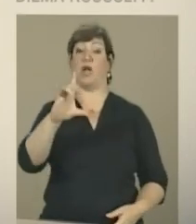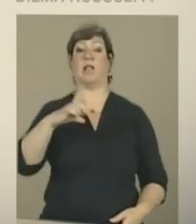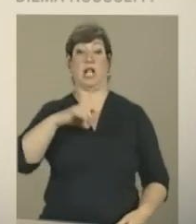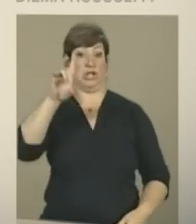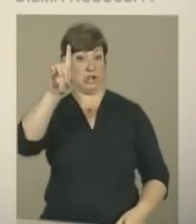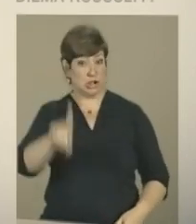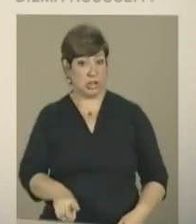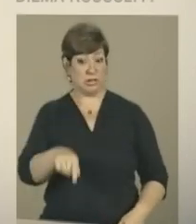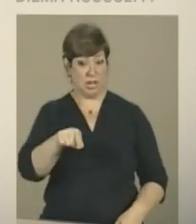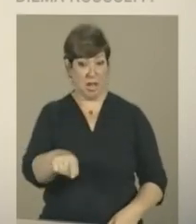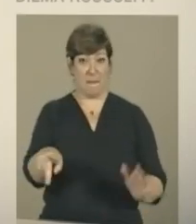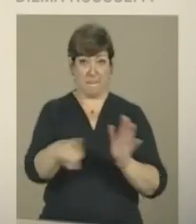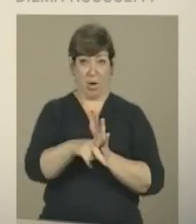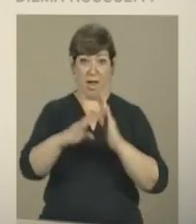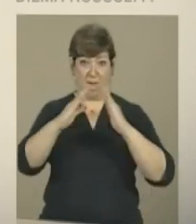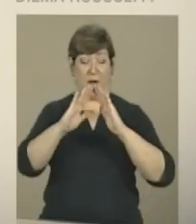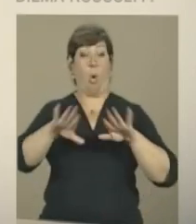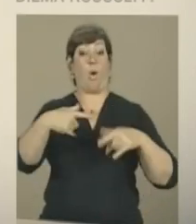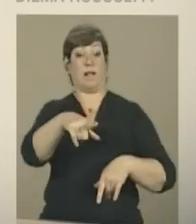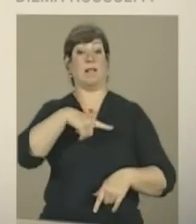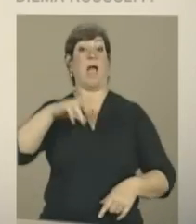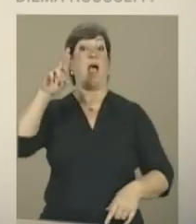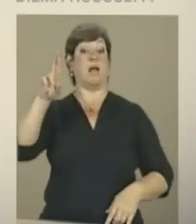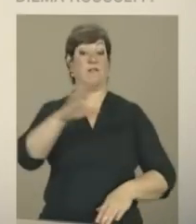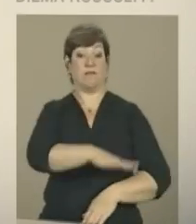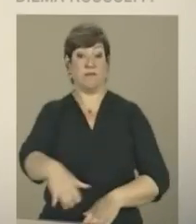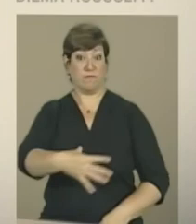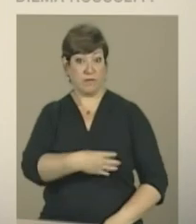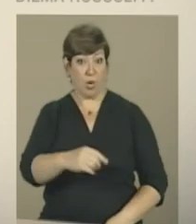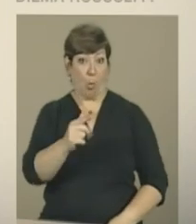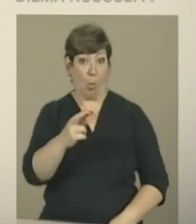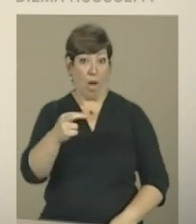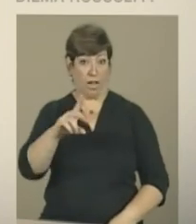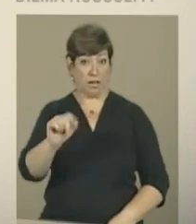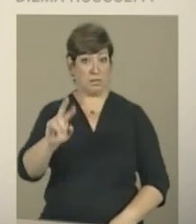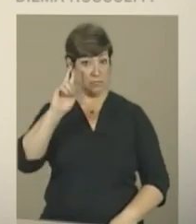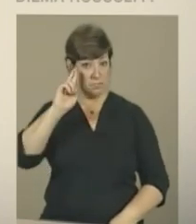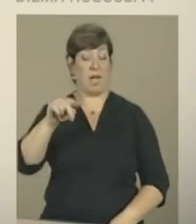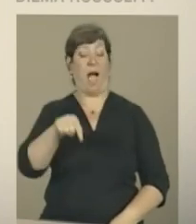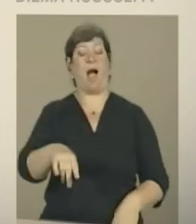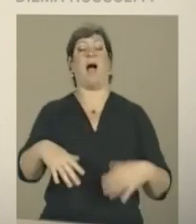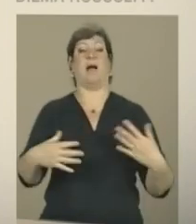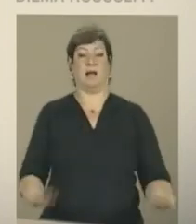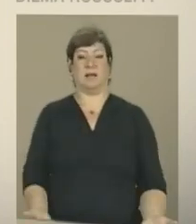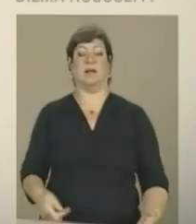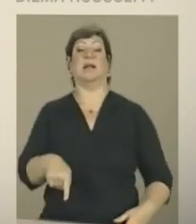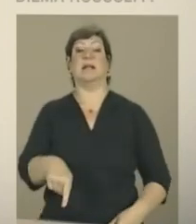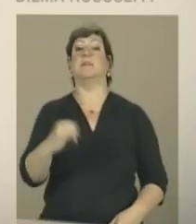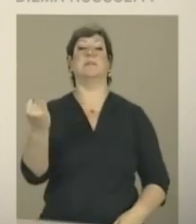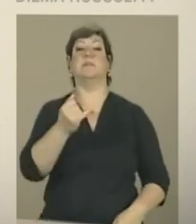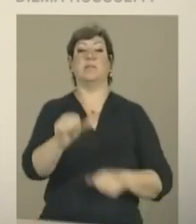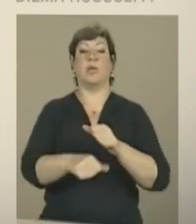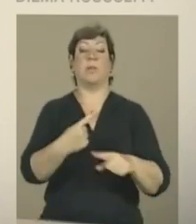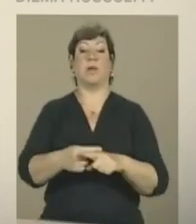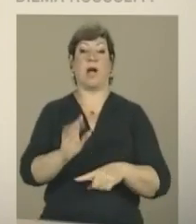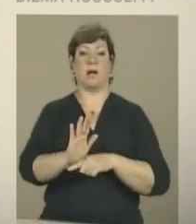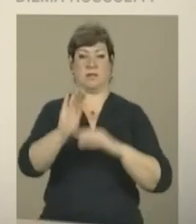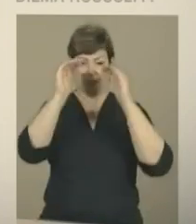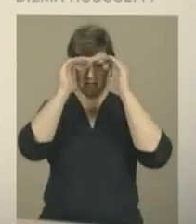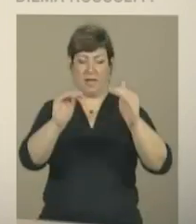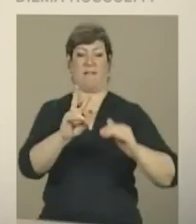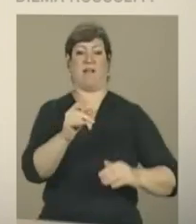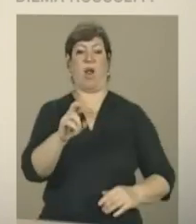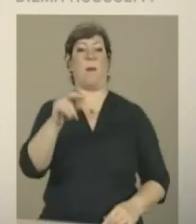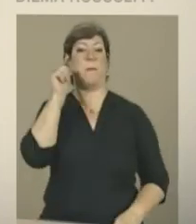terá direito à propriedade quando tiver a guarda exclusiva dos filhos essa é uma mudança importante porque Valoriza as